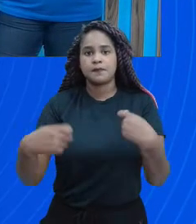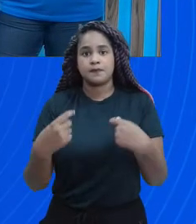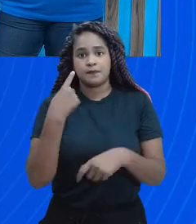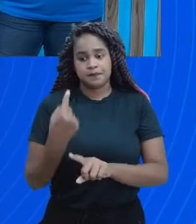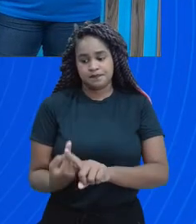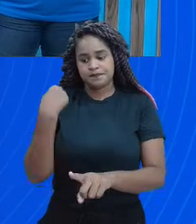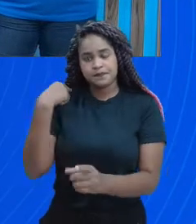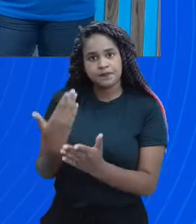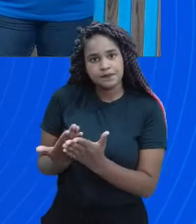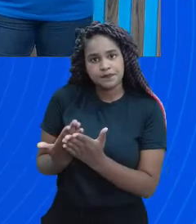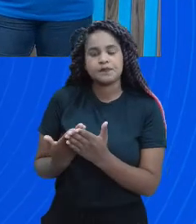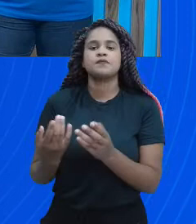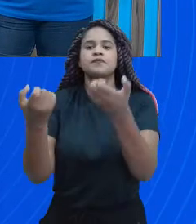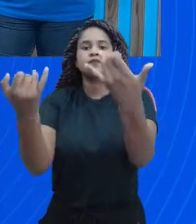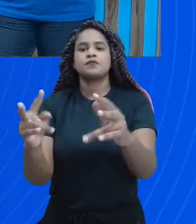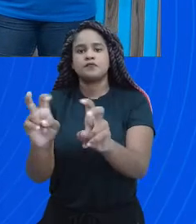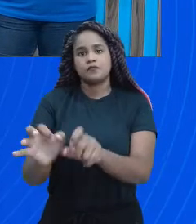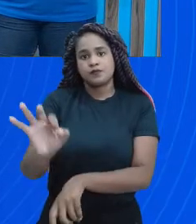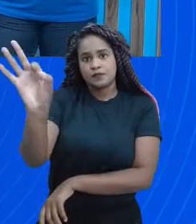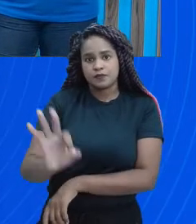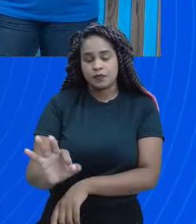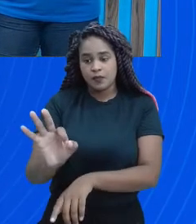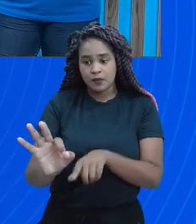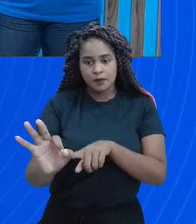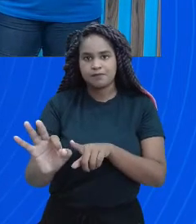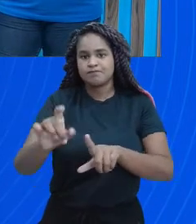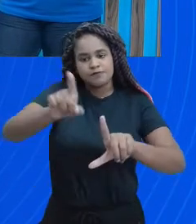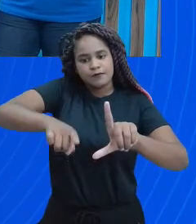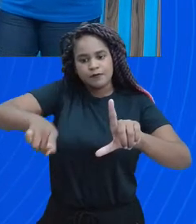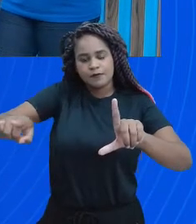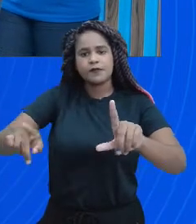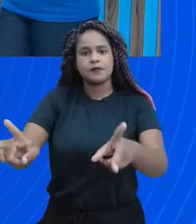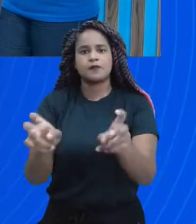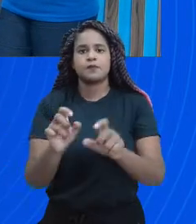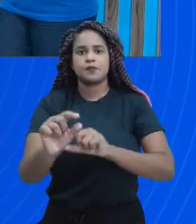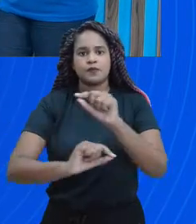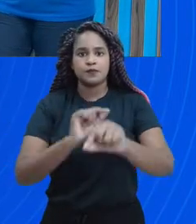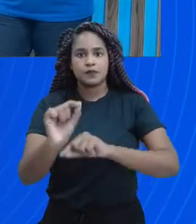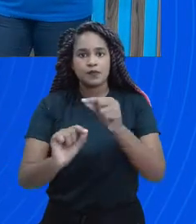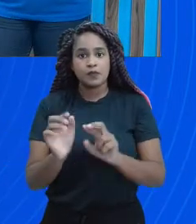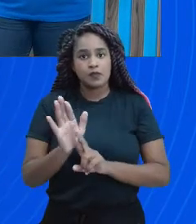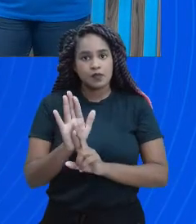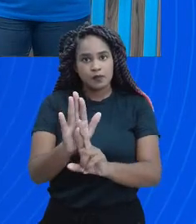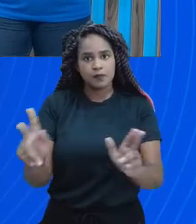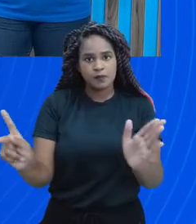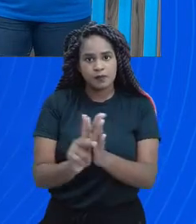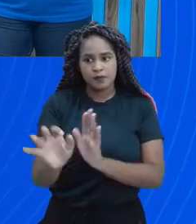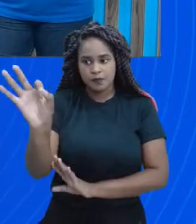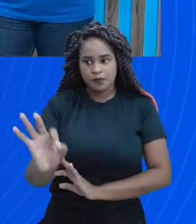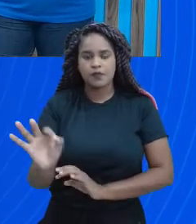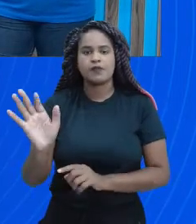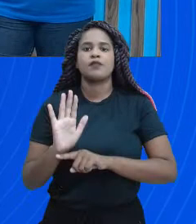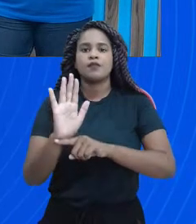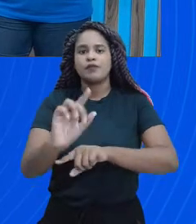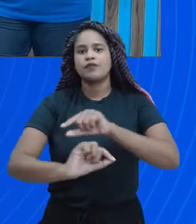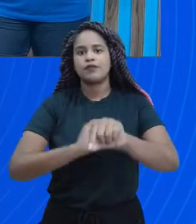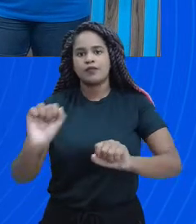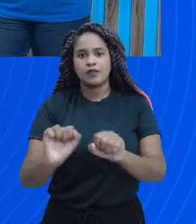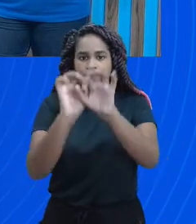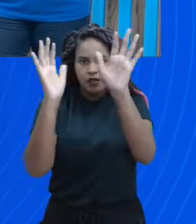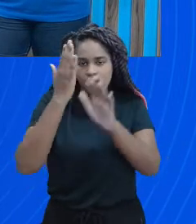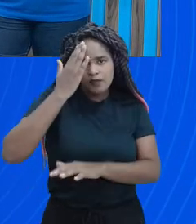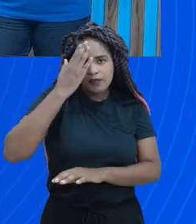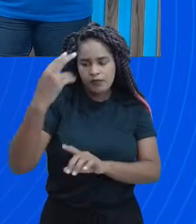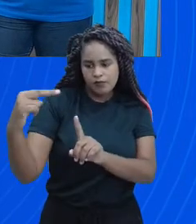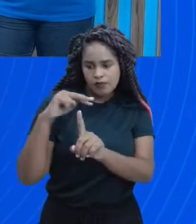passadas, falando um pouquinho sobre estatística, a gente percebeu que essa ideia de representação da porcentagem ajuda a dar